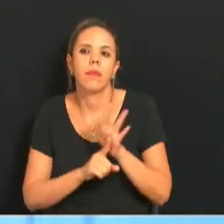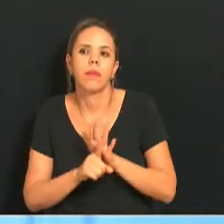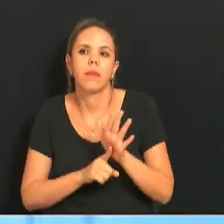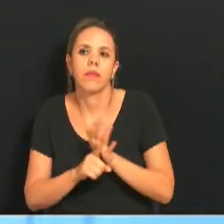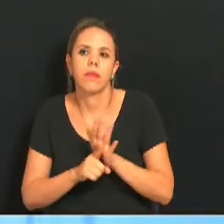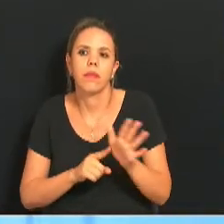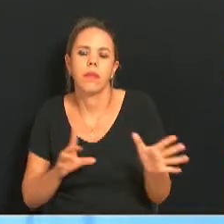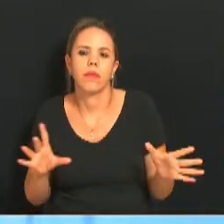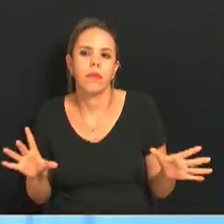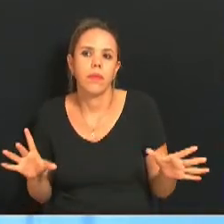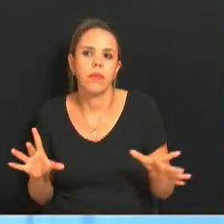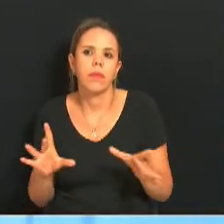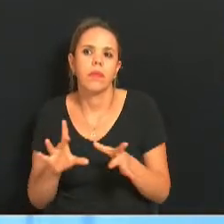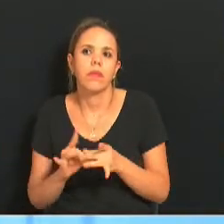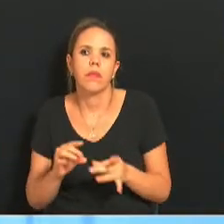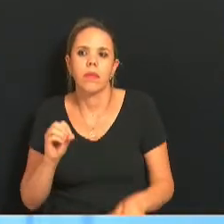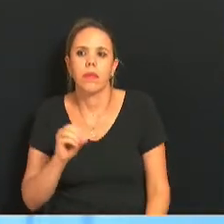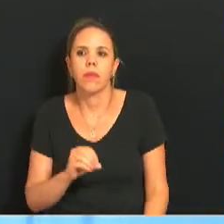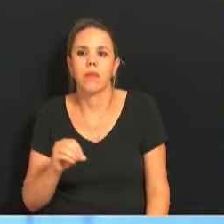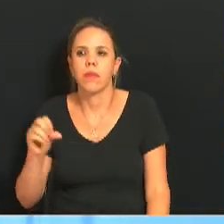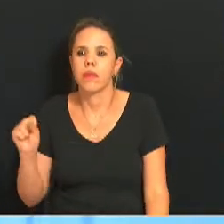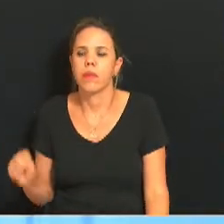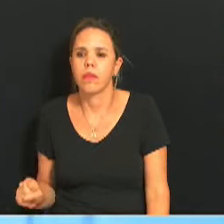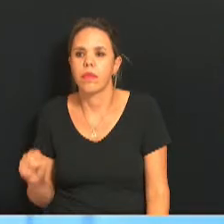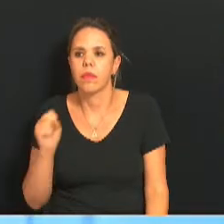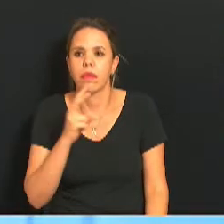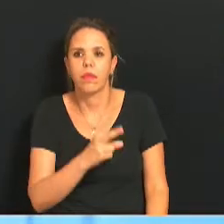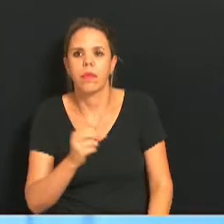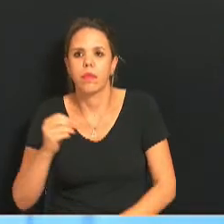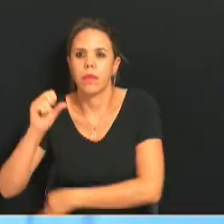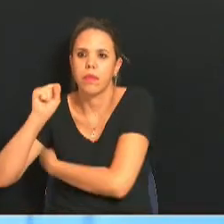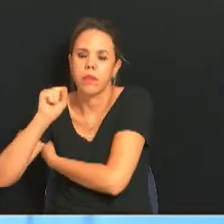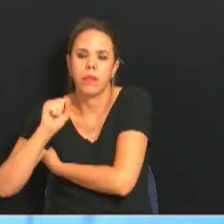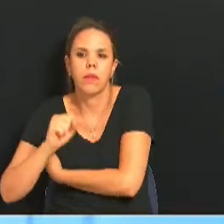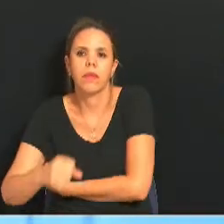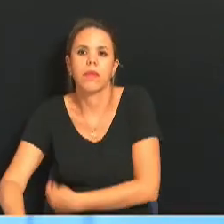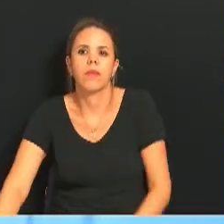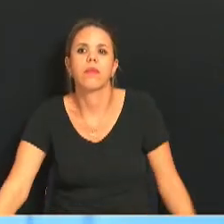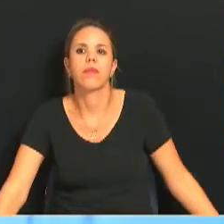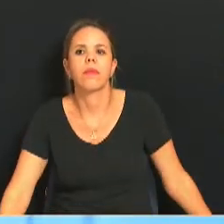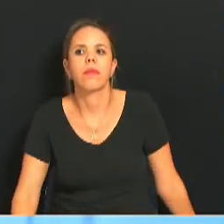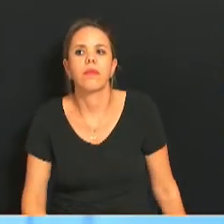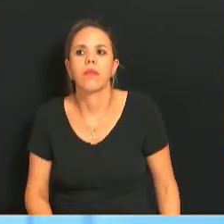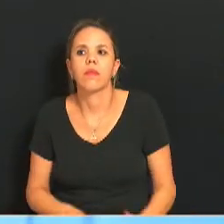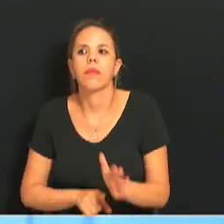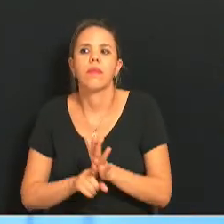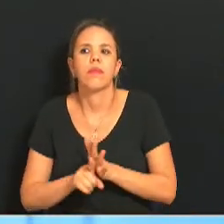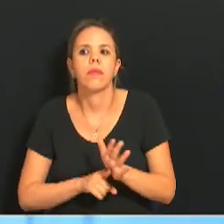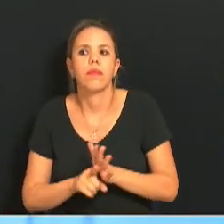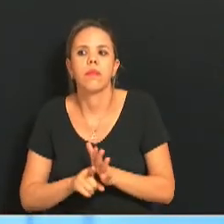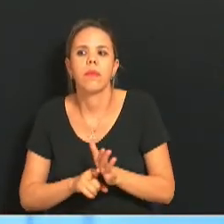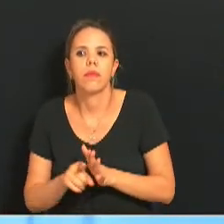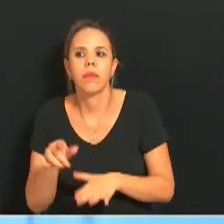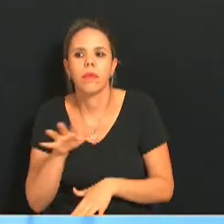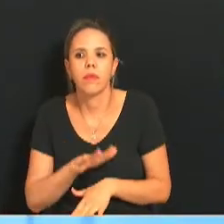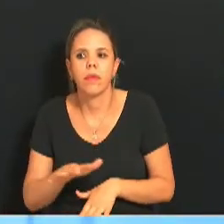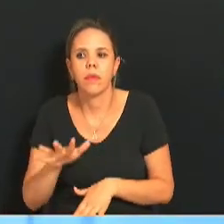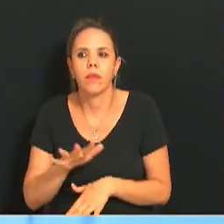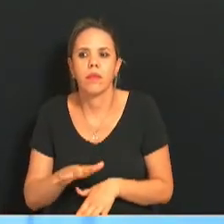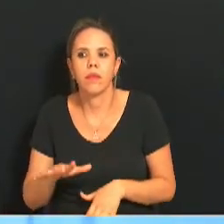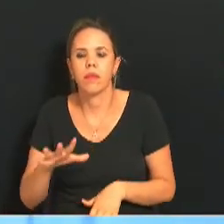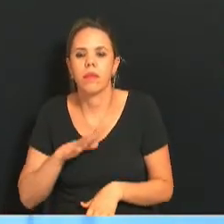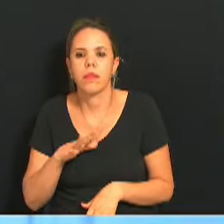ligados ao processo 08 2008 e vão o processo que estudou todos centro expandido da